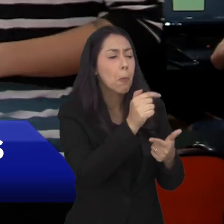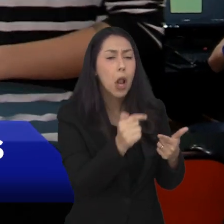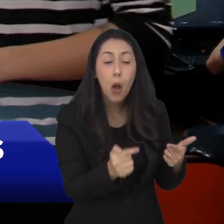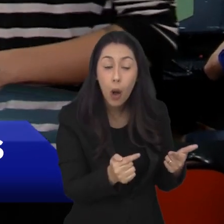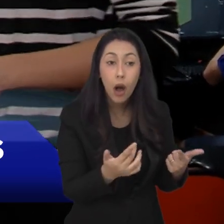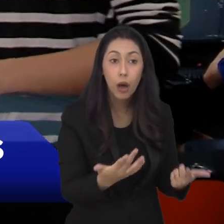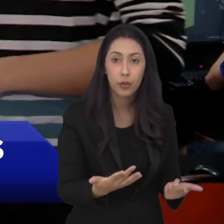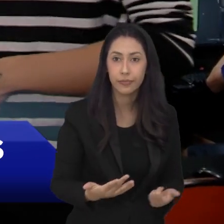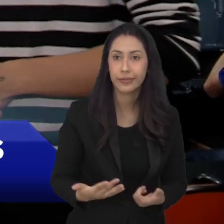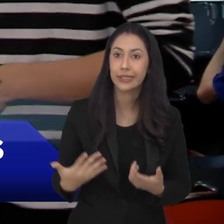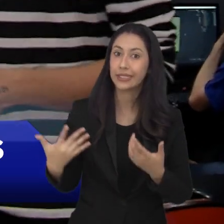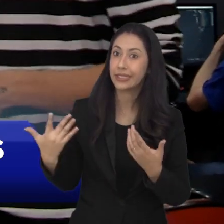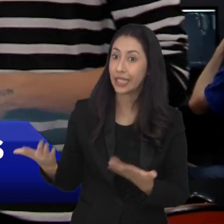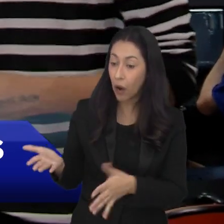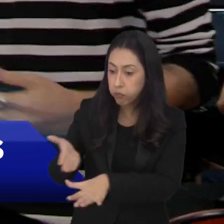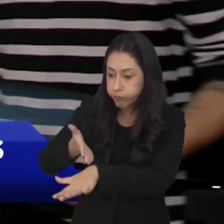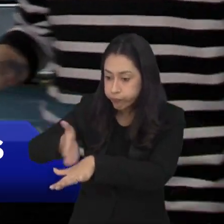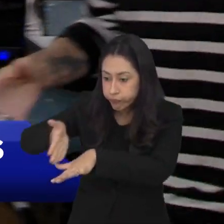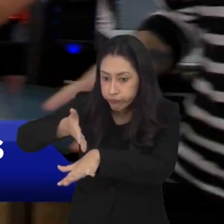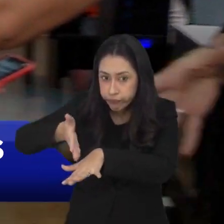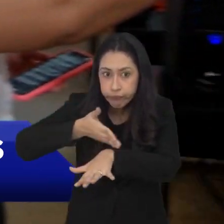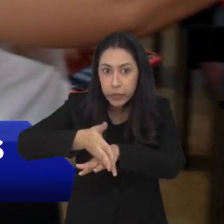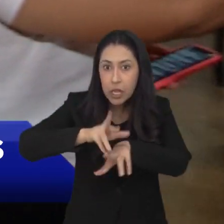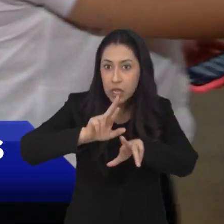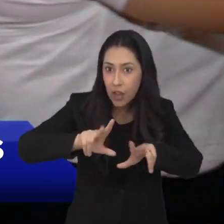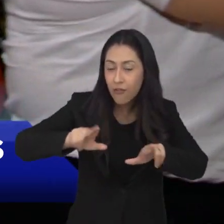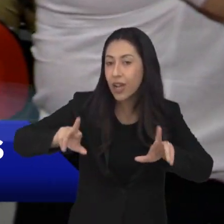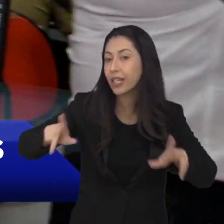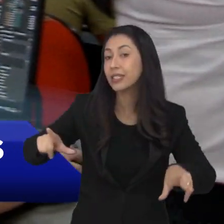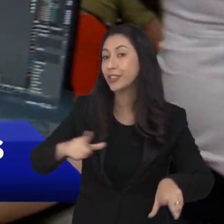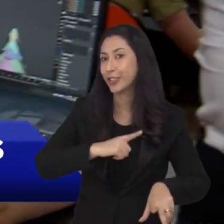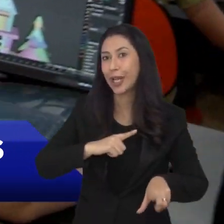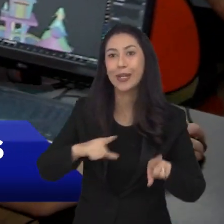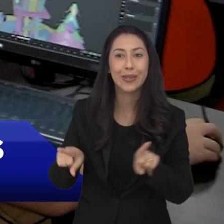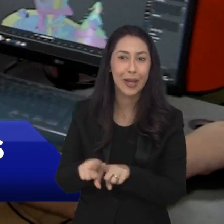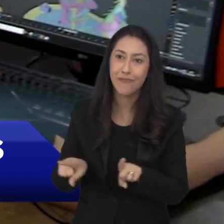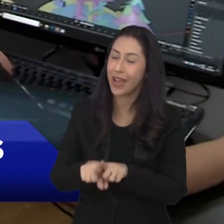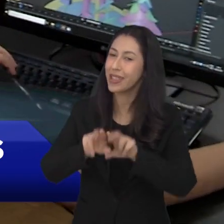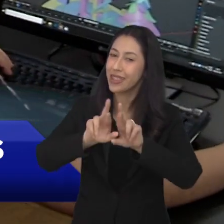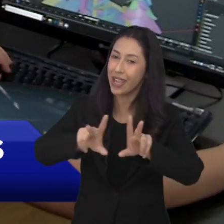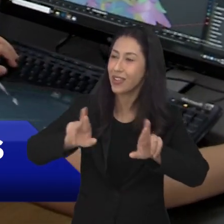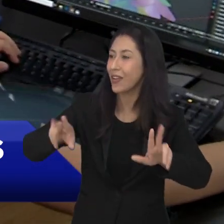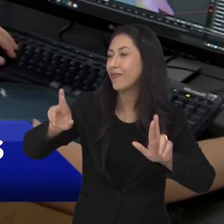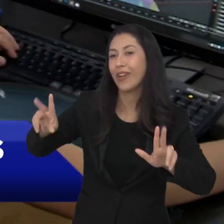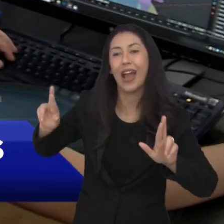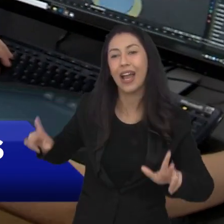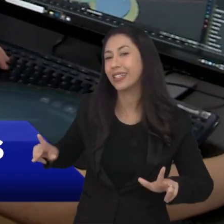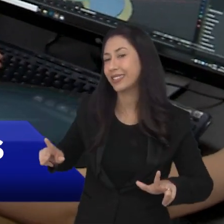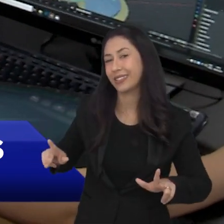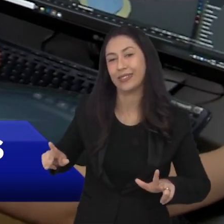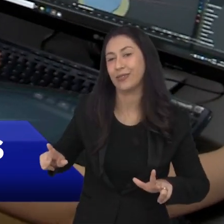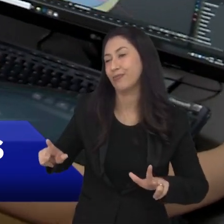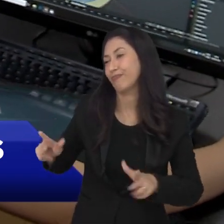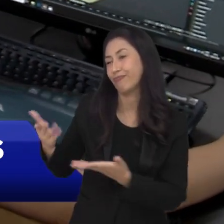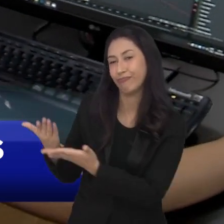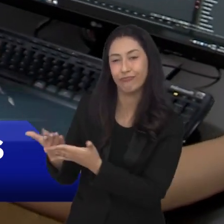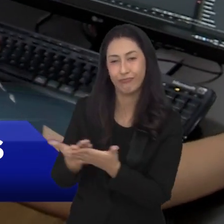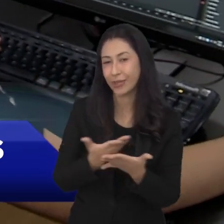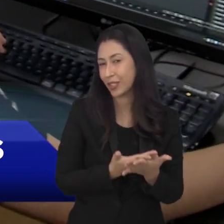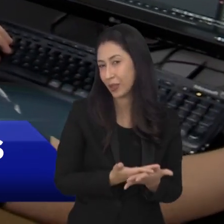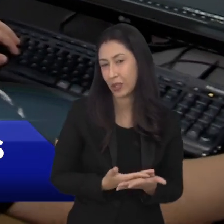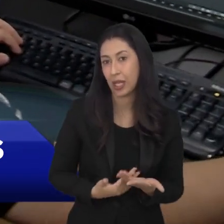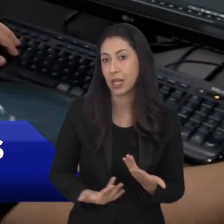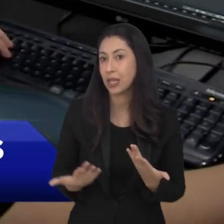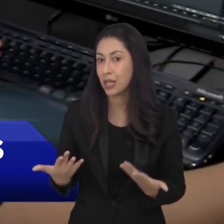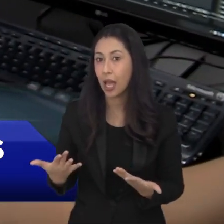ingressar na área? Como existem muitas vertentes onde as pessoas podem seguir, então existem muitas áreas que as pessoas podem estudar